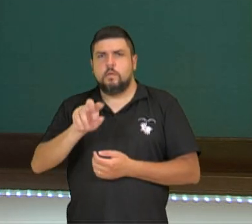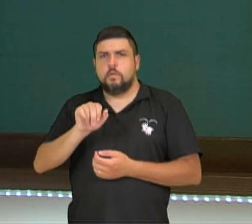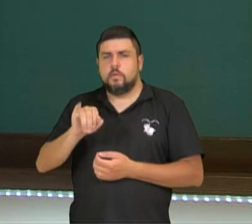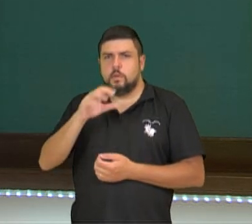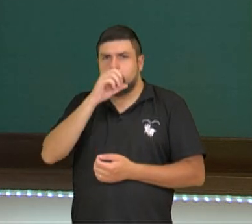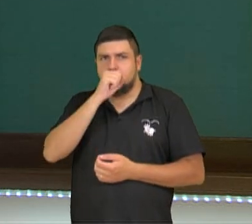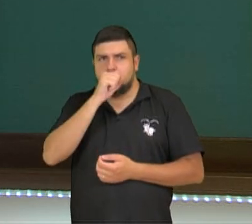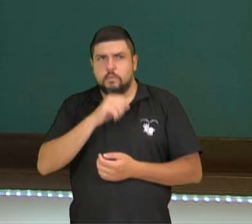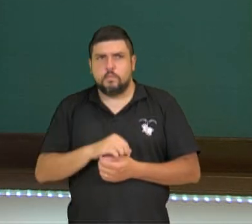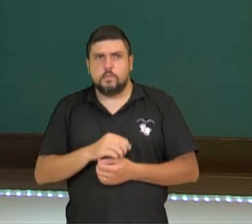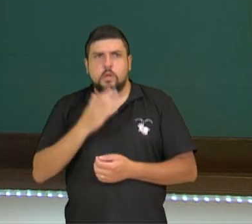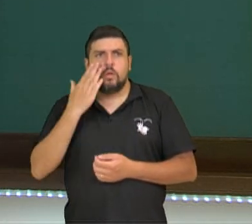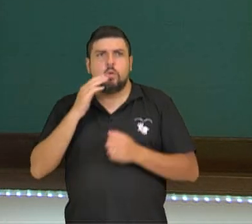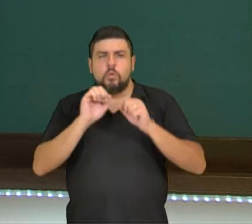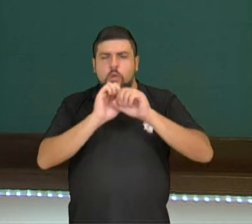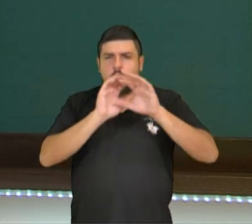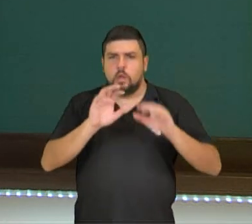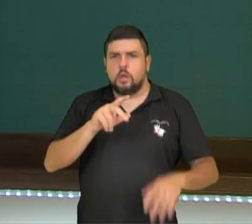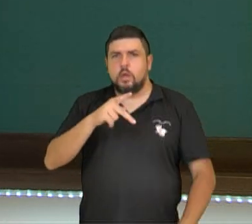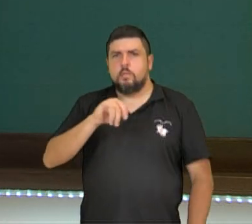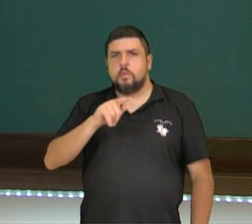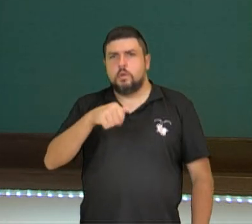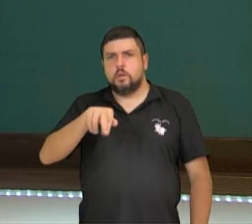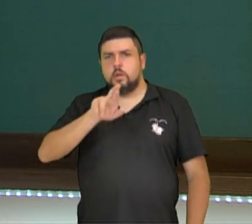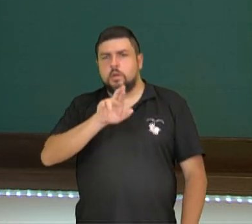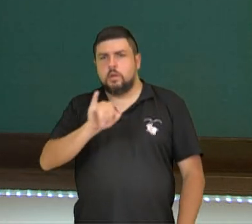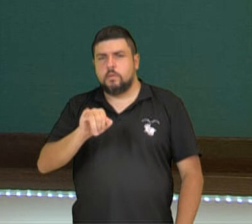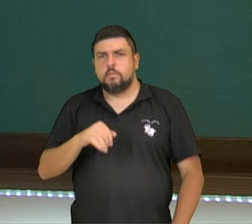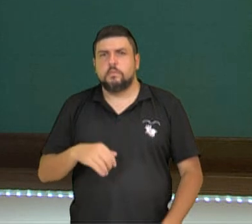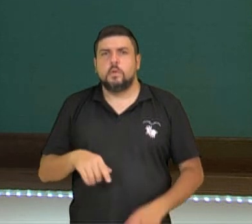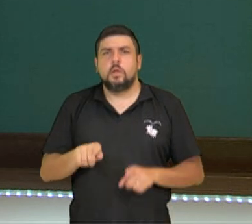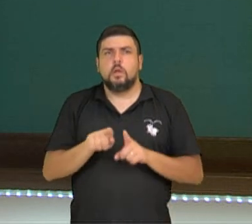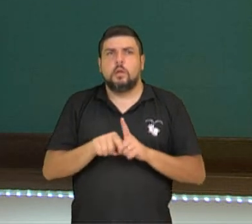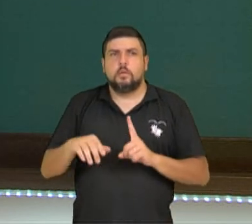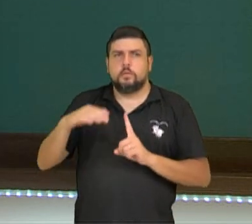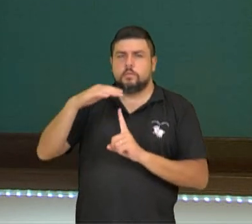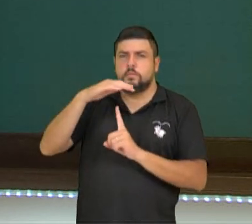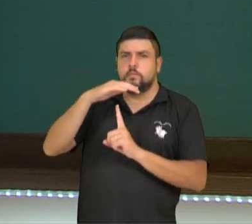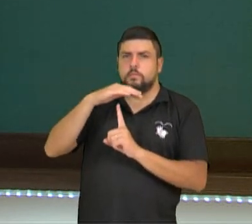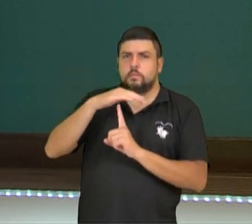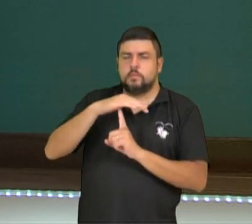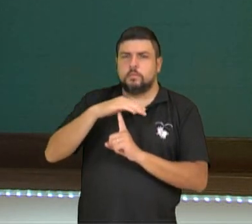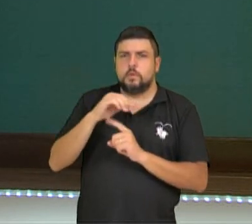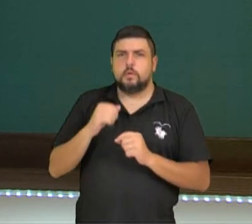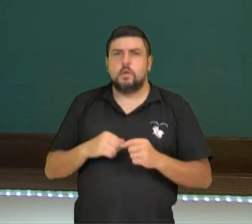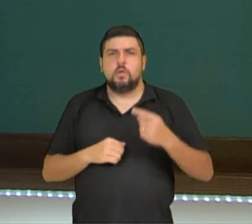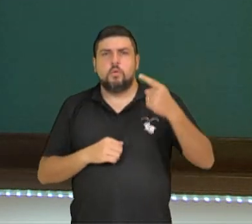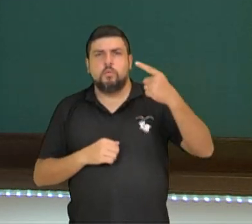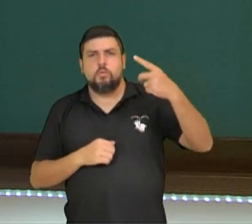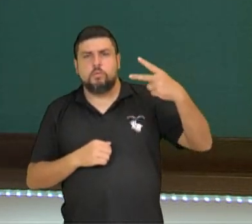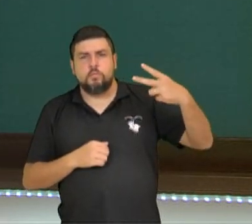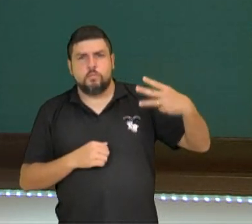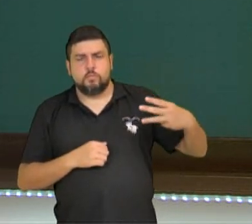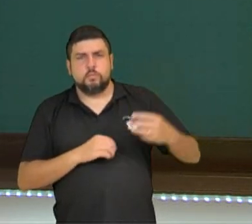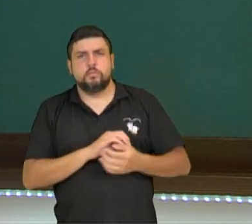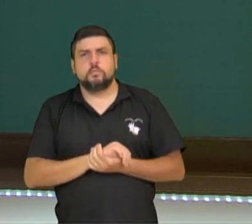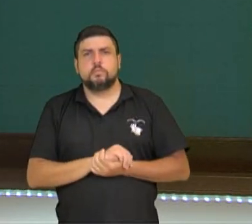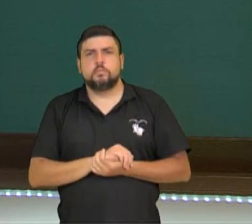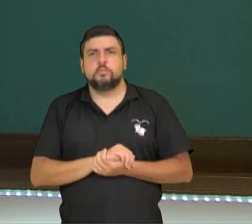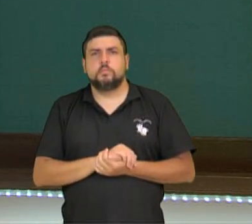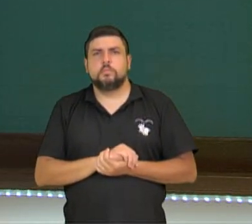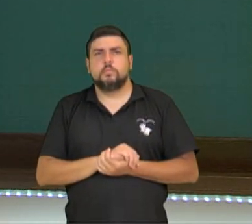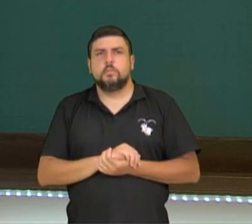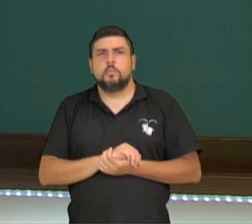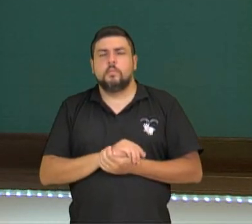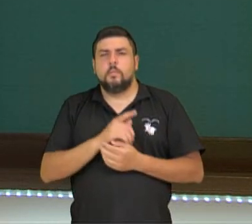Rio Piquiri. A bacia hidrográfica do Paraná, que está dividida aqui em 1, 2 e 3. A bacia hidrográfica